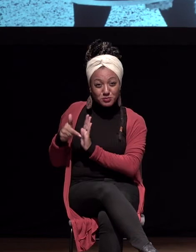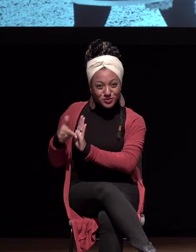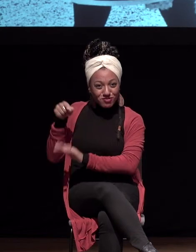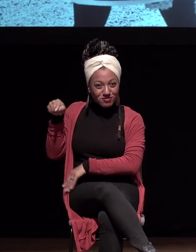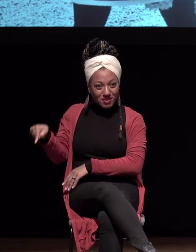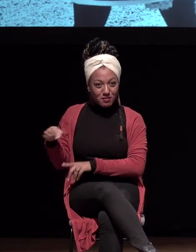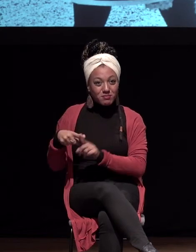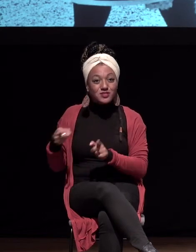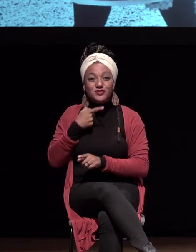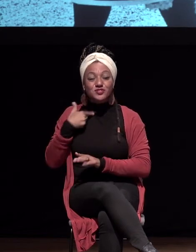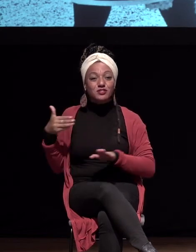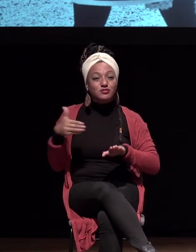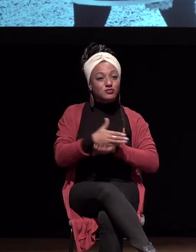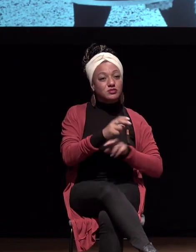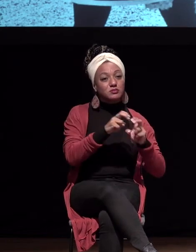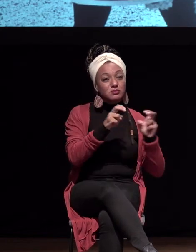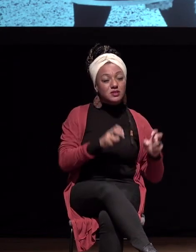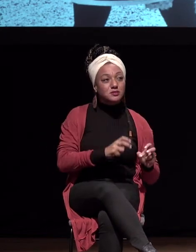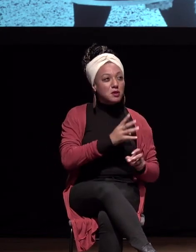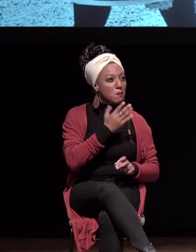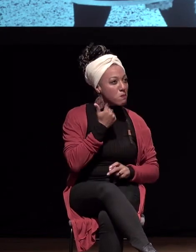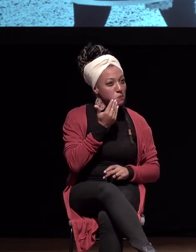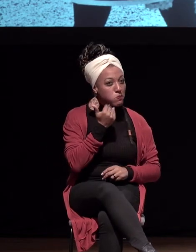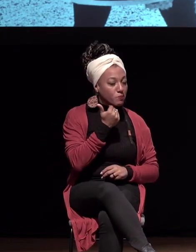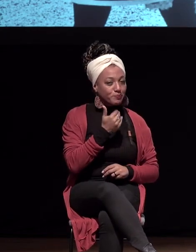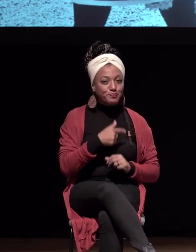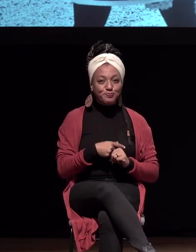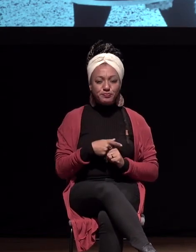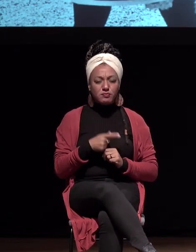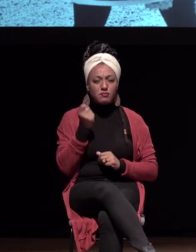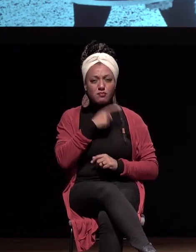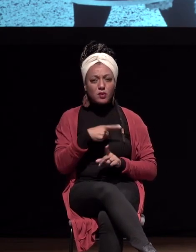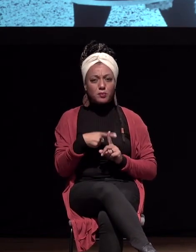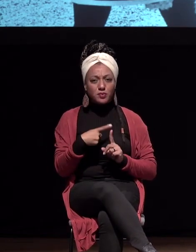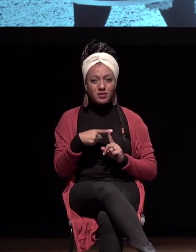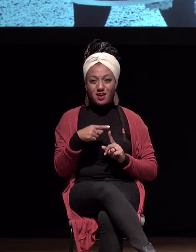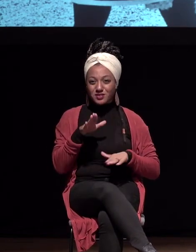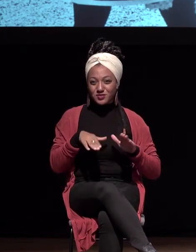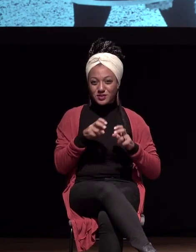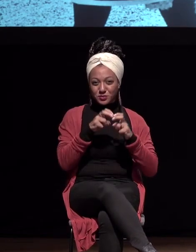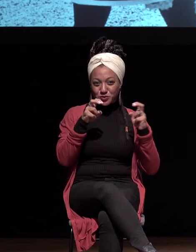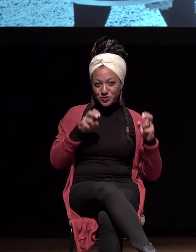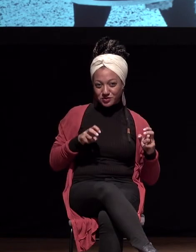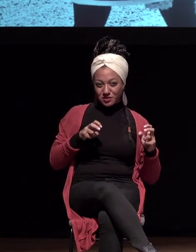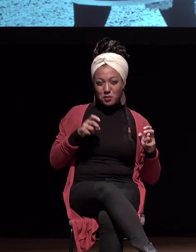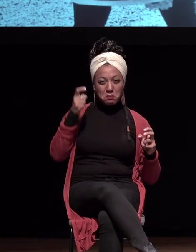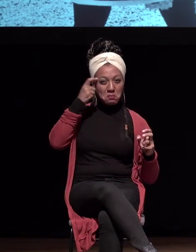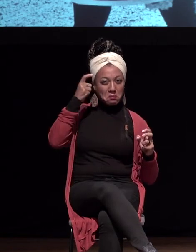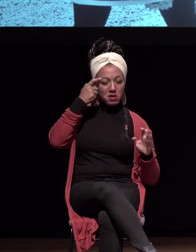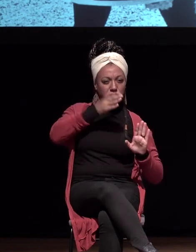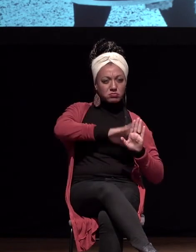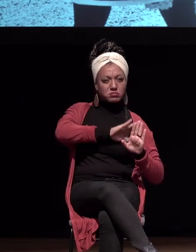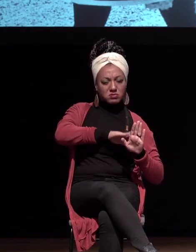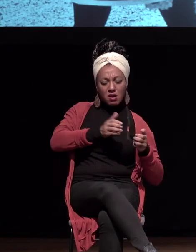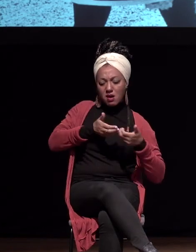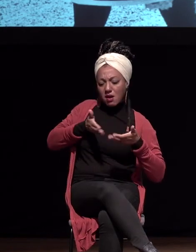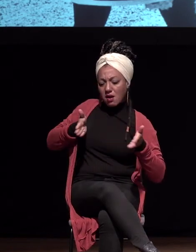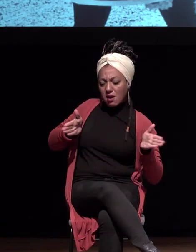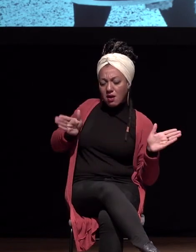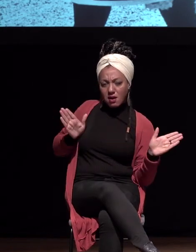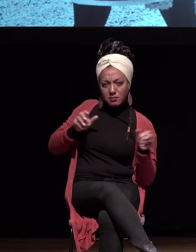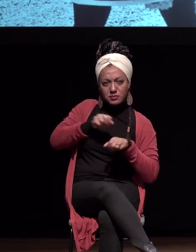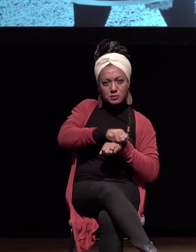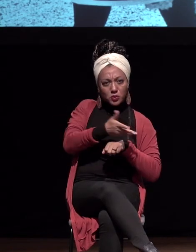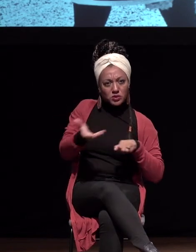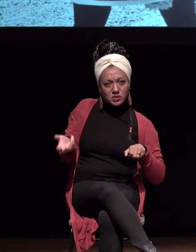nos museus, muitas vezes, a gente aceita e vende uma ideia de que a gente promove acesso à cultura, promove democracia